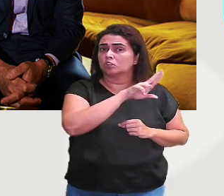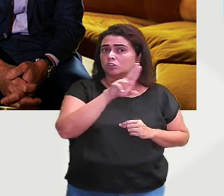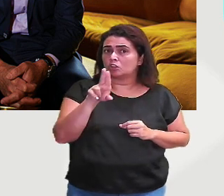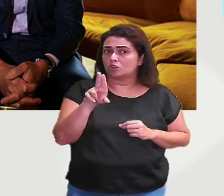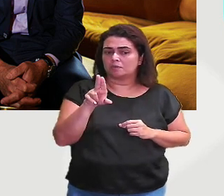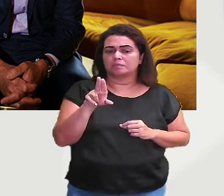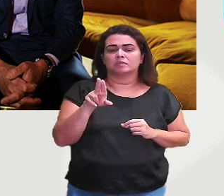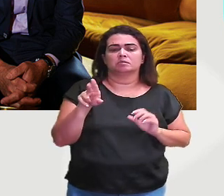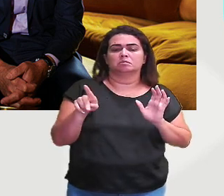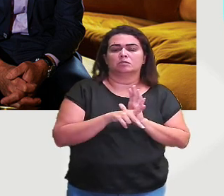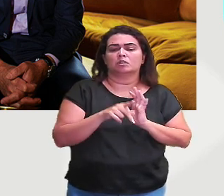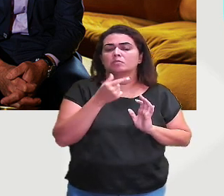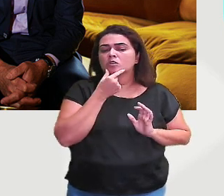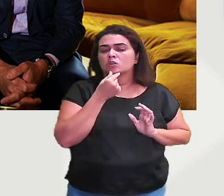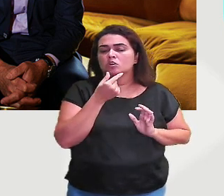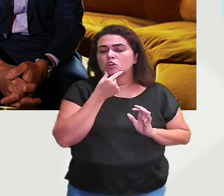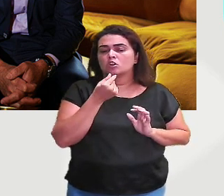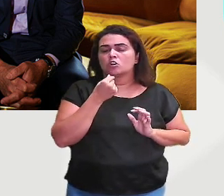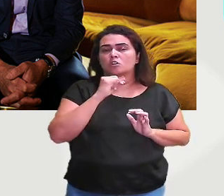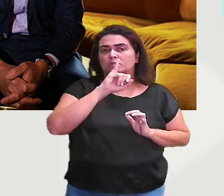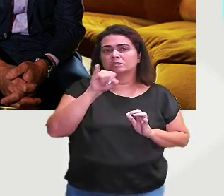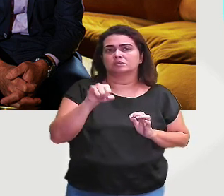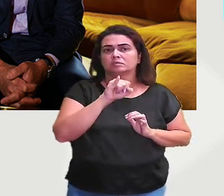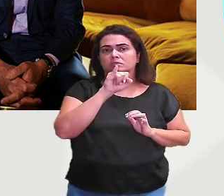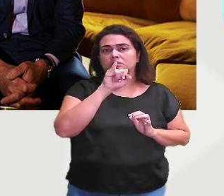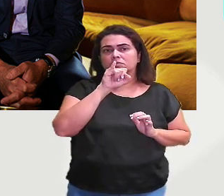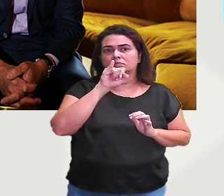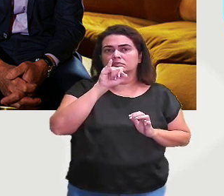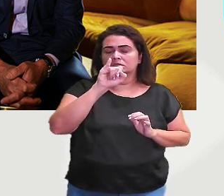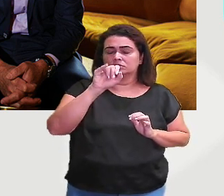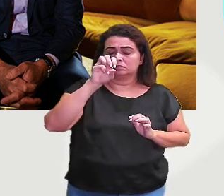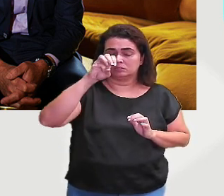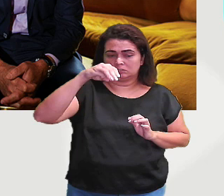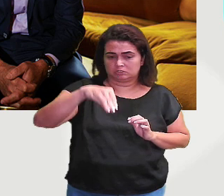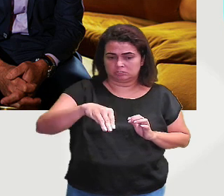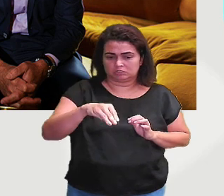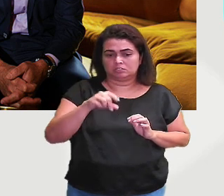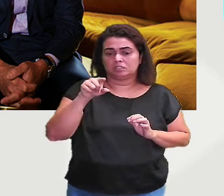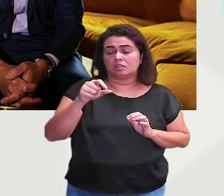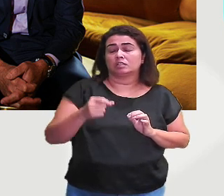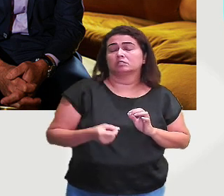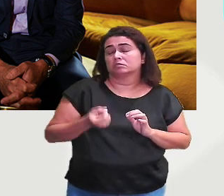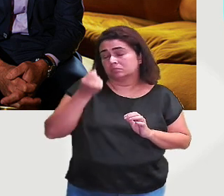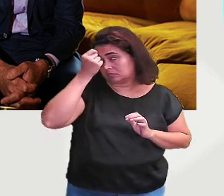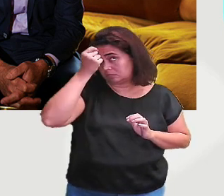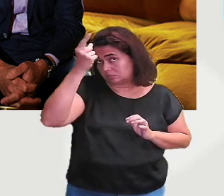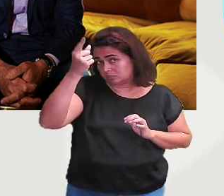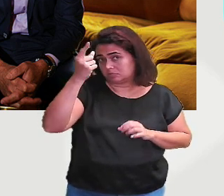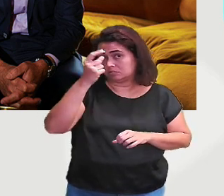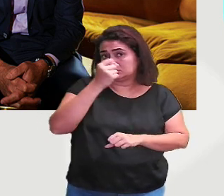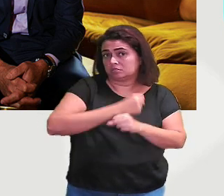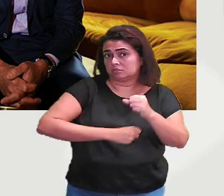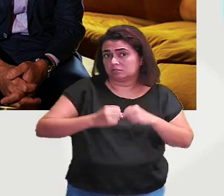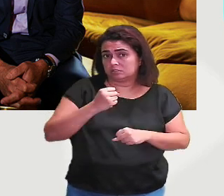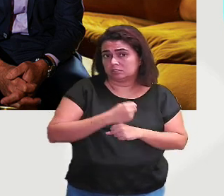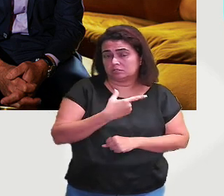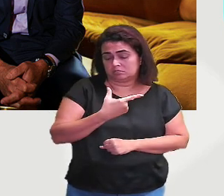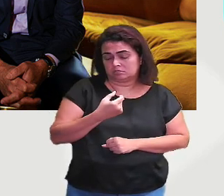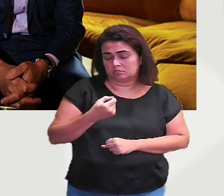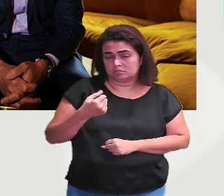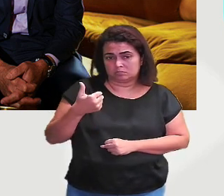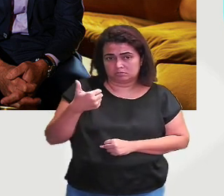um relatório do grupo Sotheby Chance em 2001. Desde a sua criação, o BRICS tem expandido